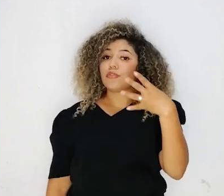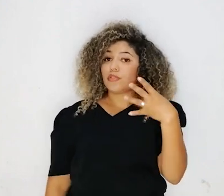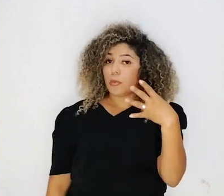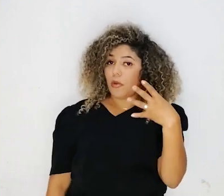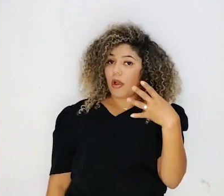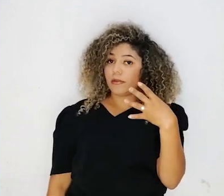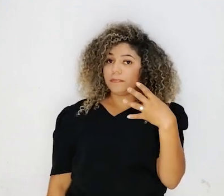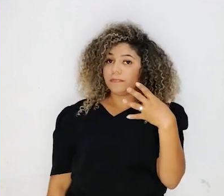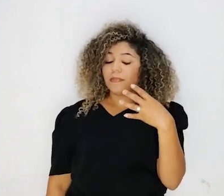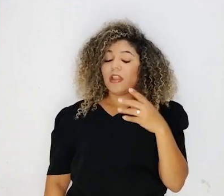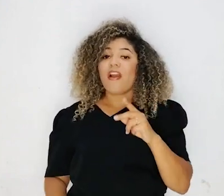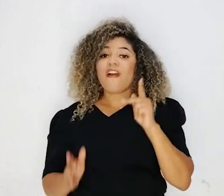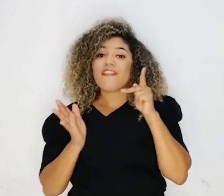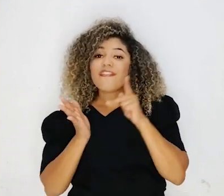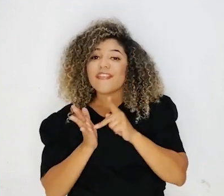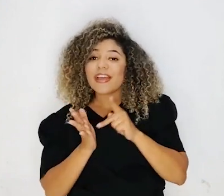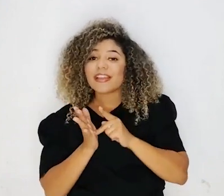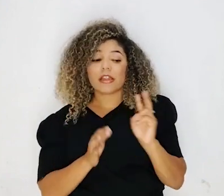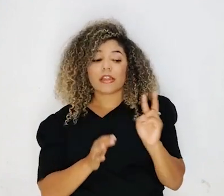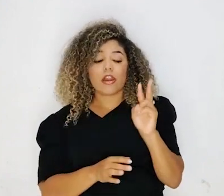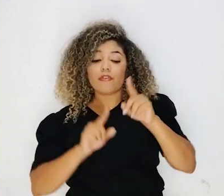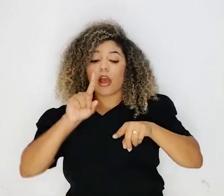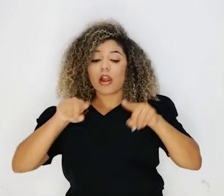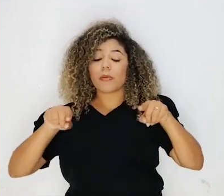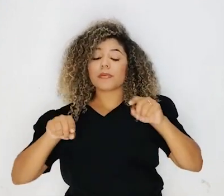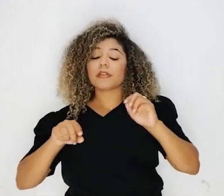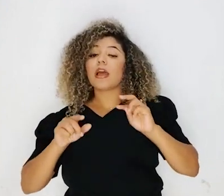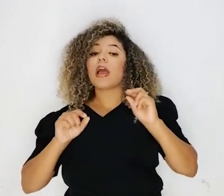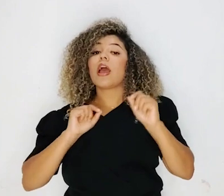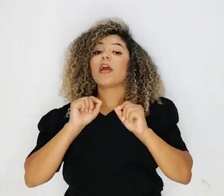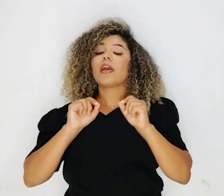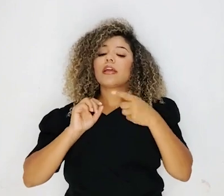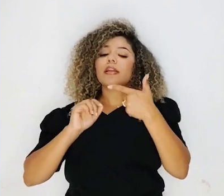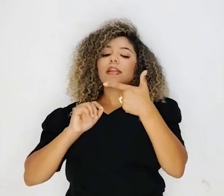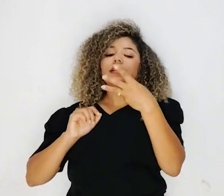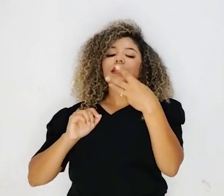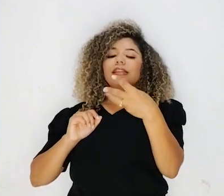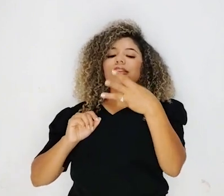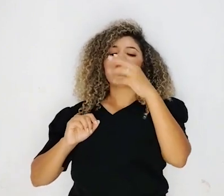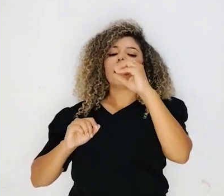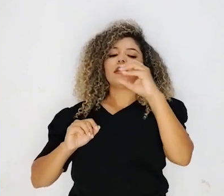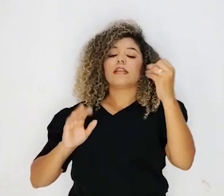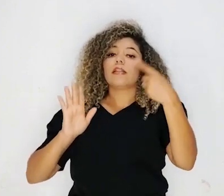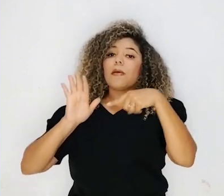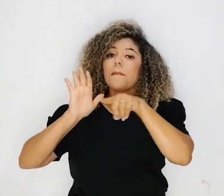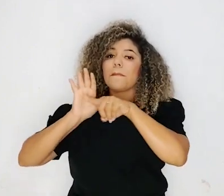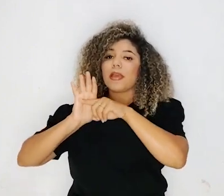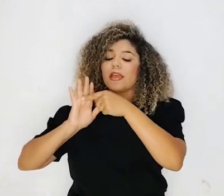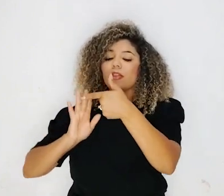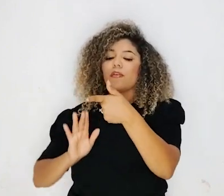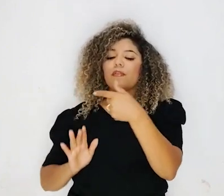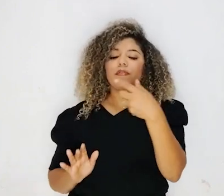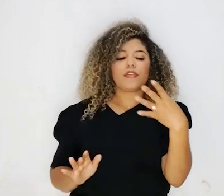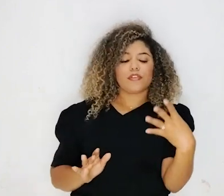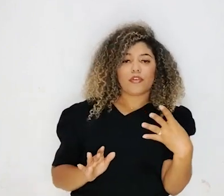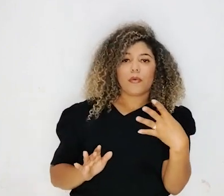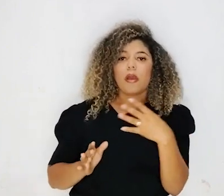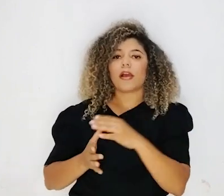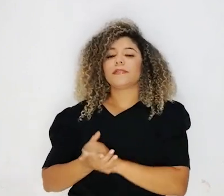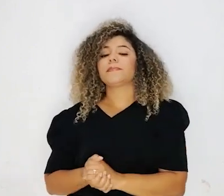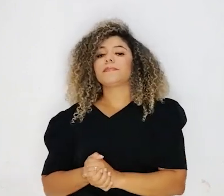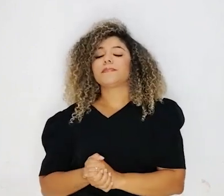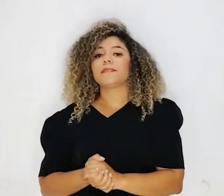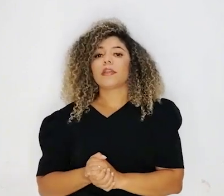24. Quer dizer que o real valor desse produto seria 300 menos 24. Empresta aqui, 10 menos